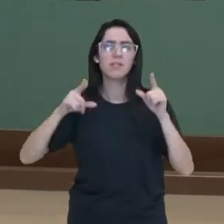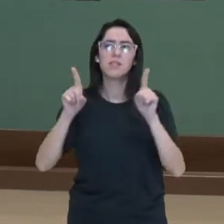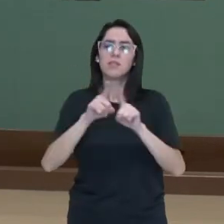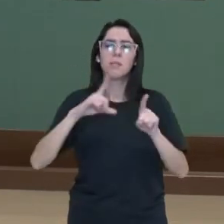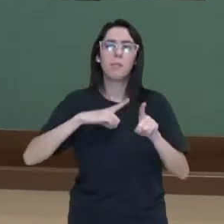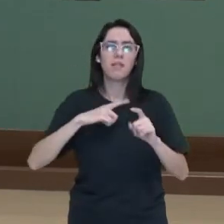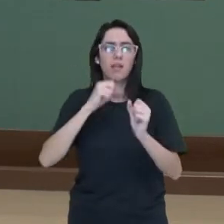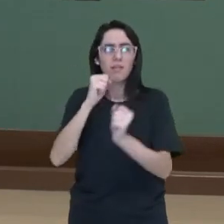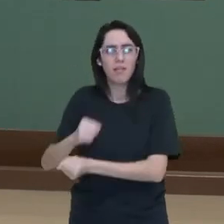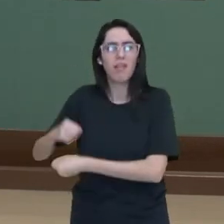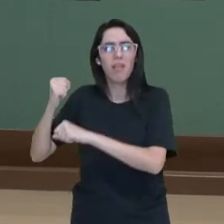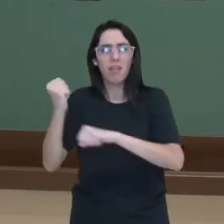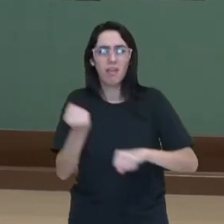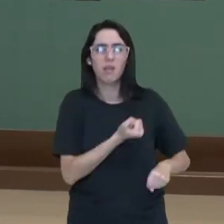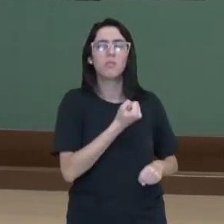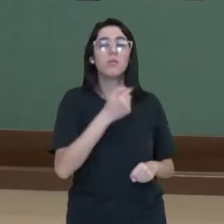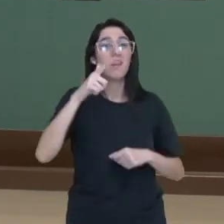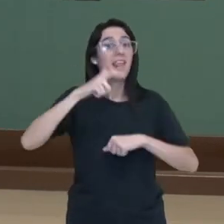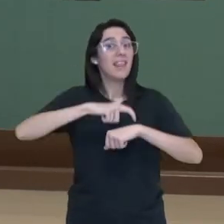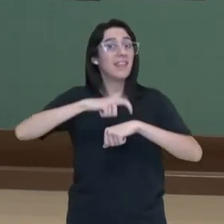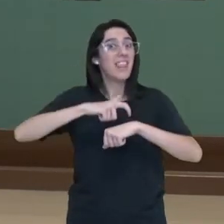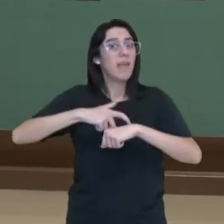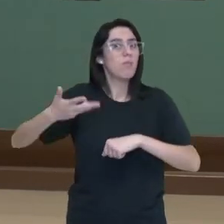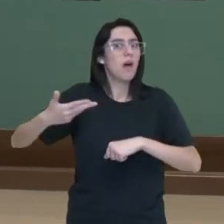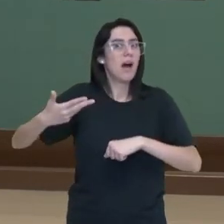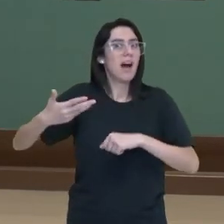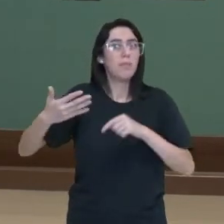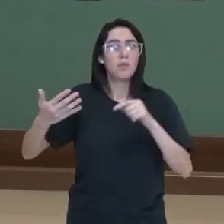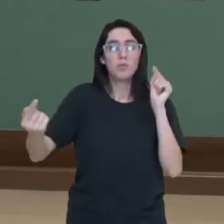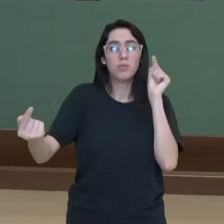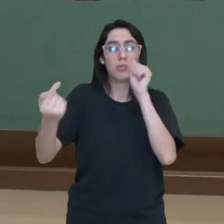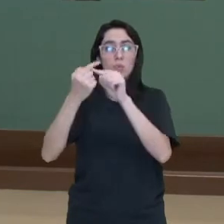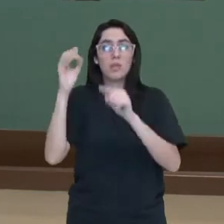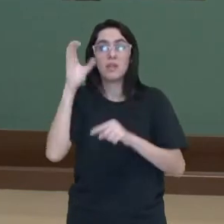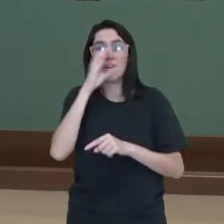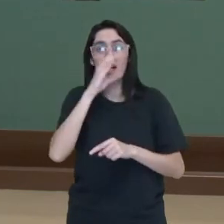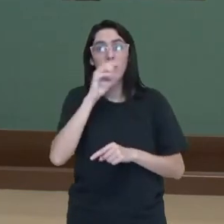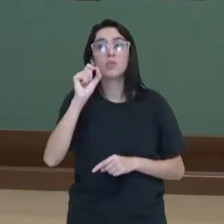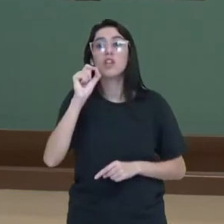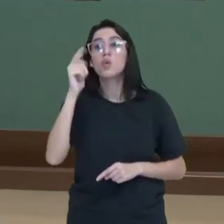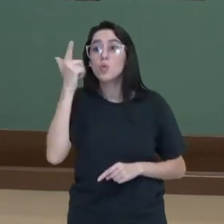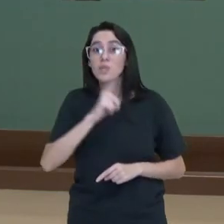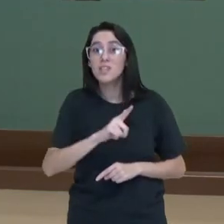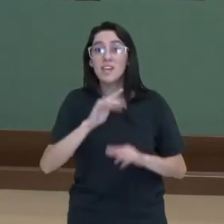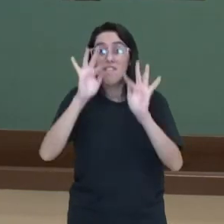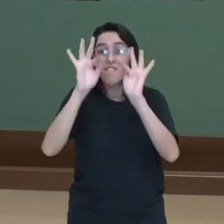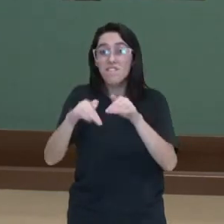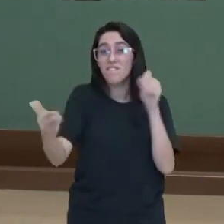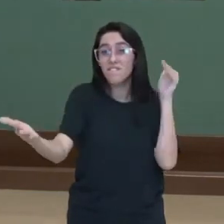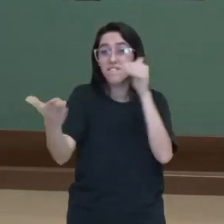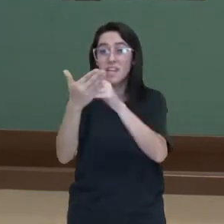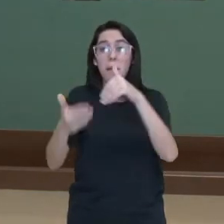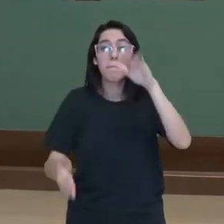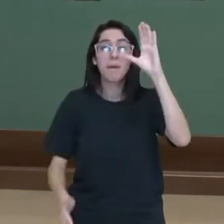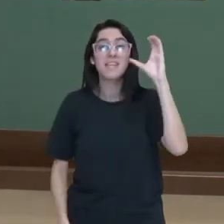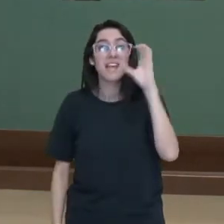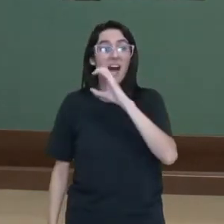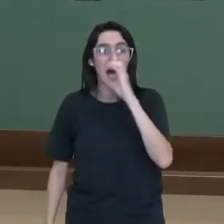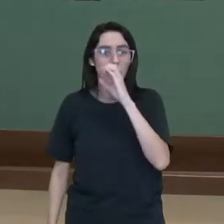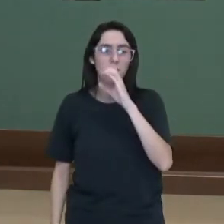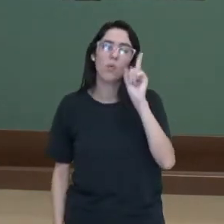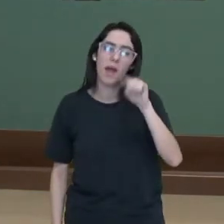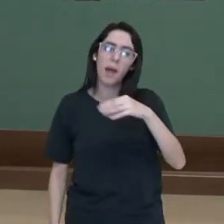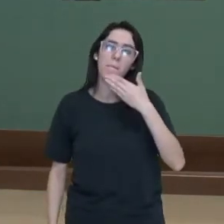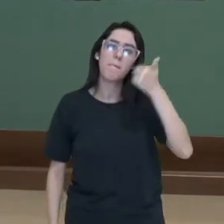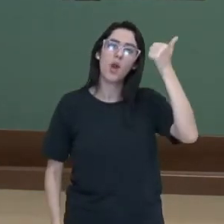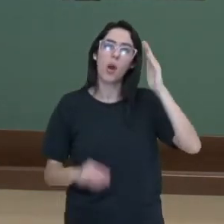também provas de tempo, né? Quem conseguir for mais rápido, estabelecer o menor tempo, é a melhor marca,